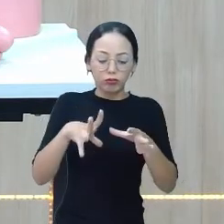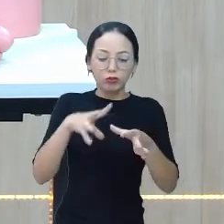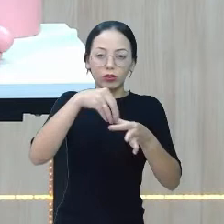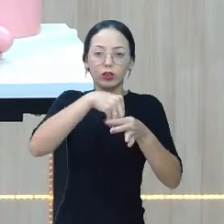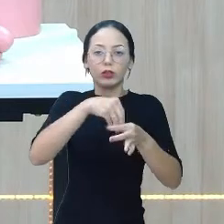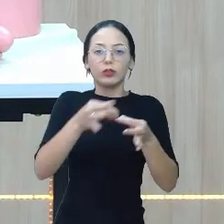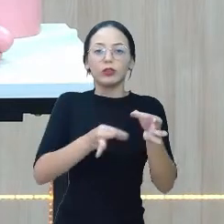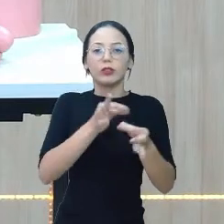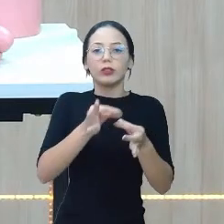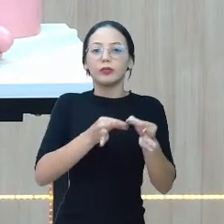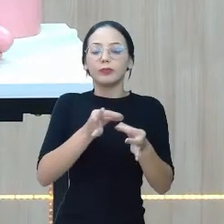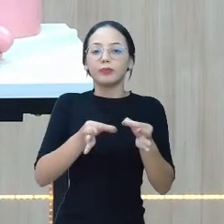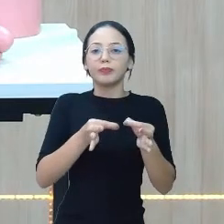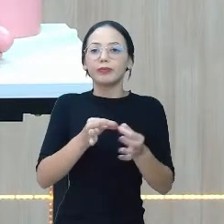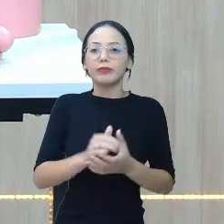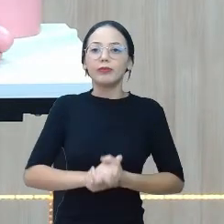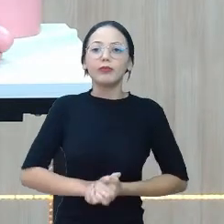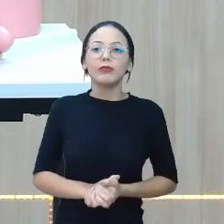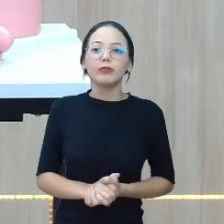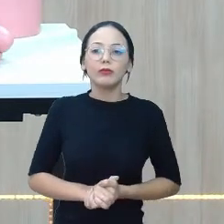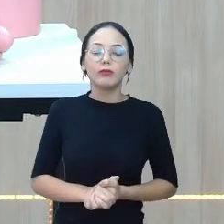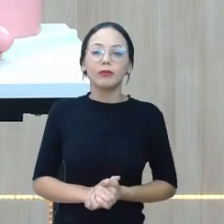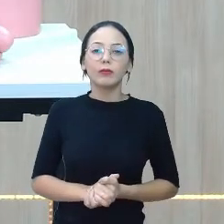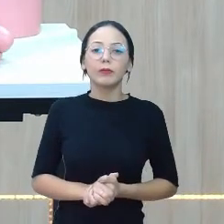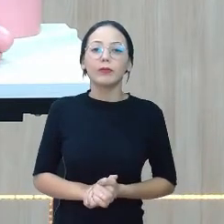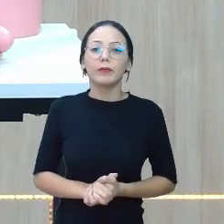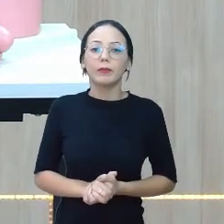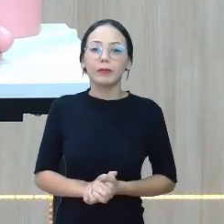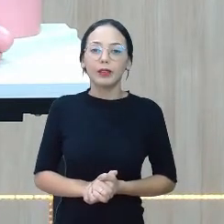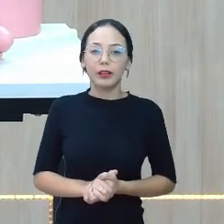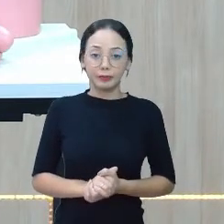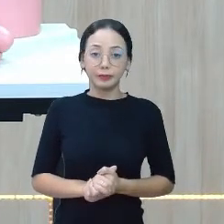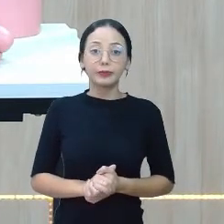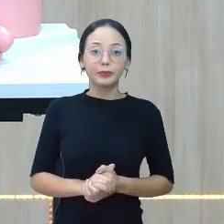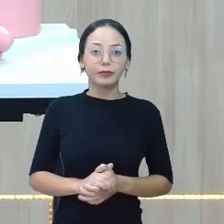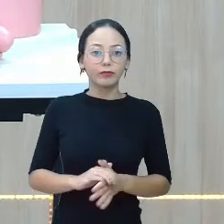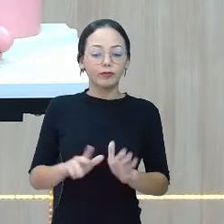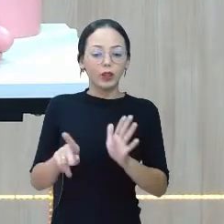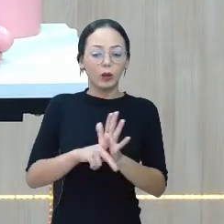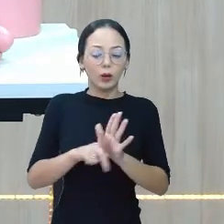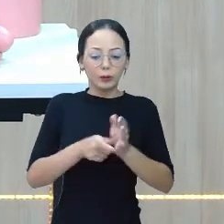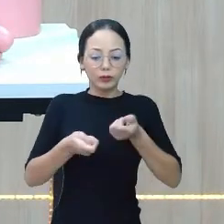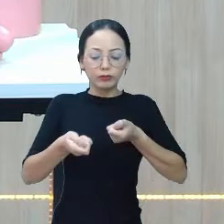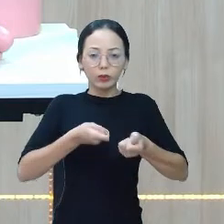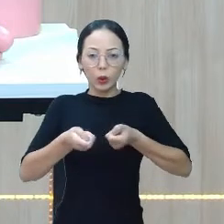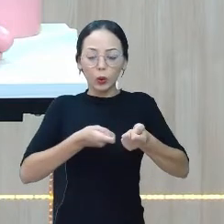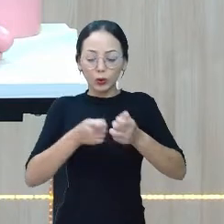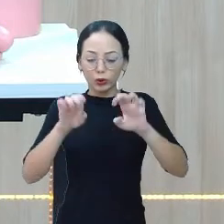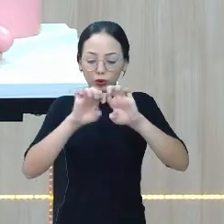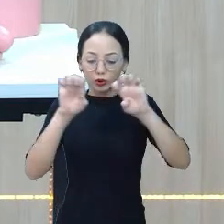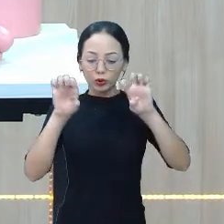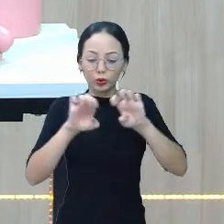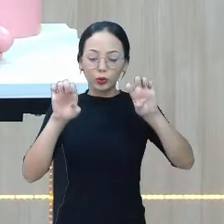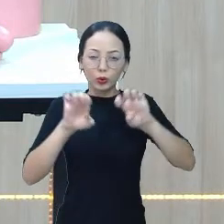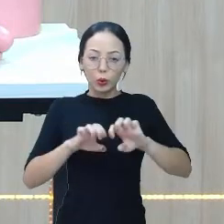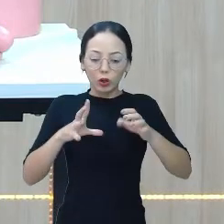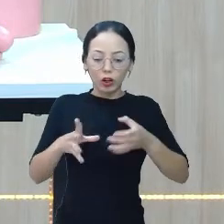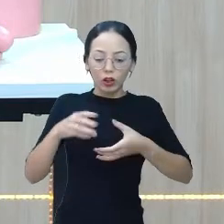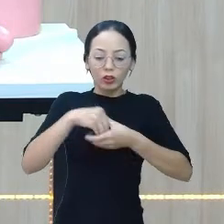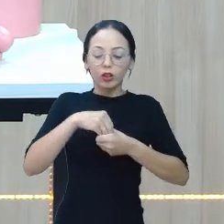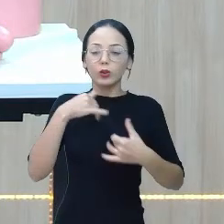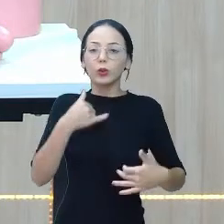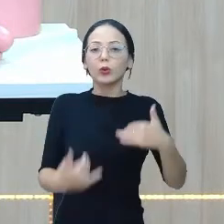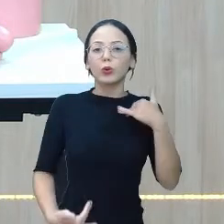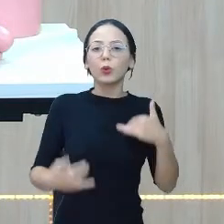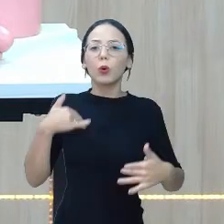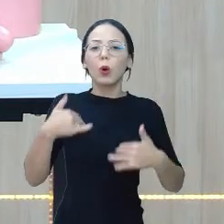intercelular. Em relação a esse comando, essa estrutura que compõe o nosso corpo,